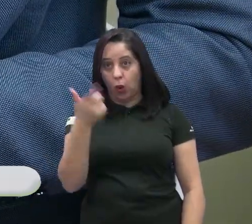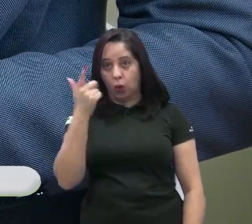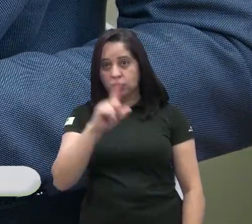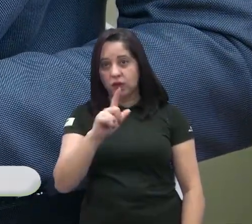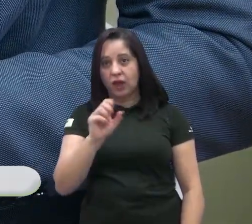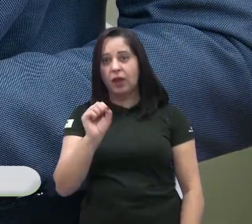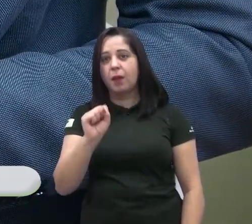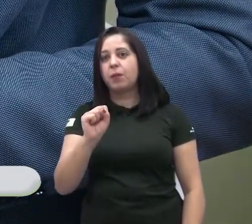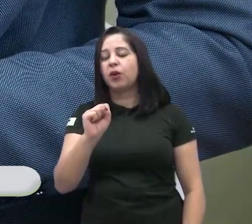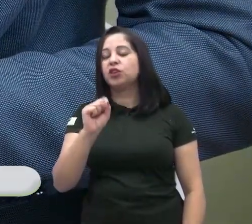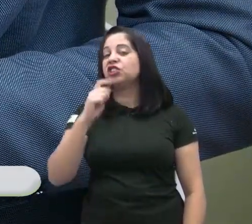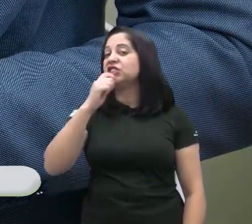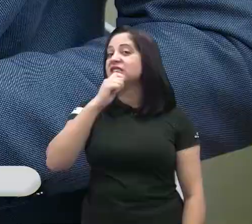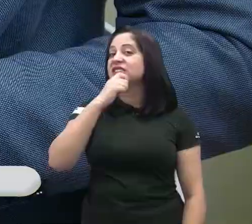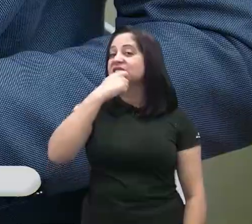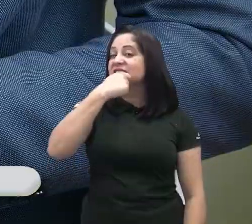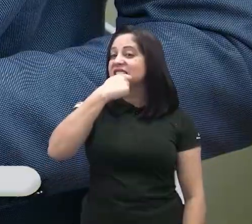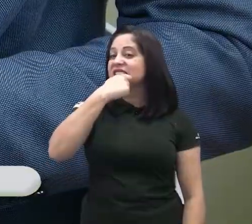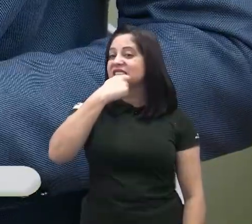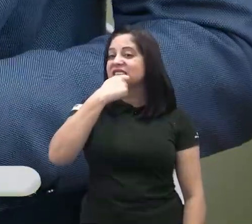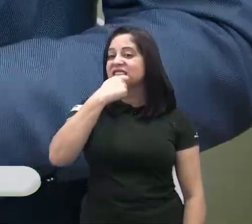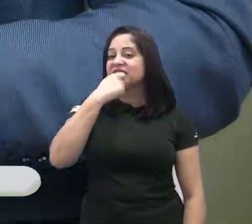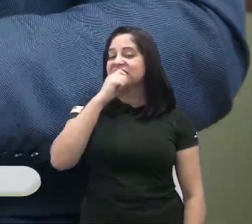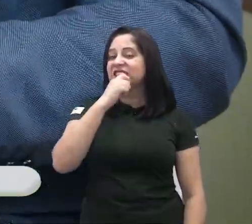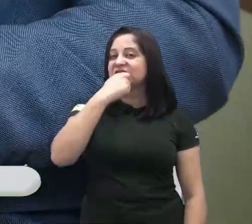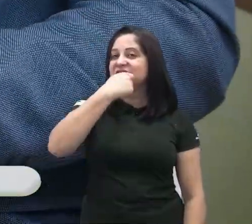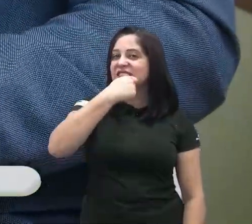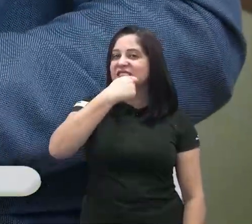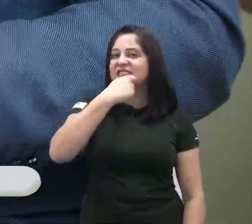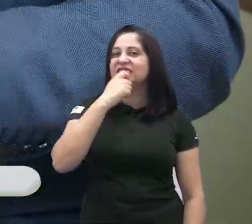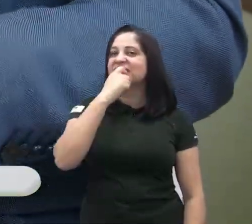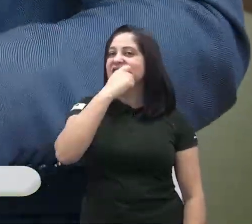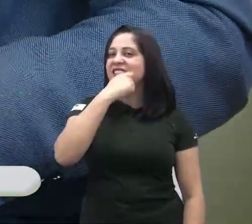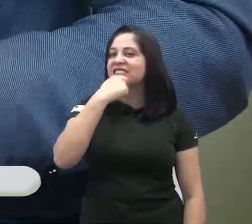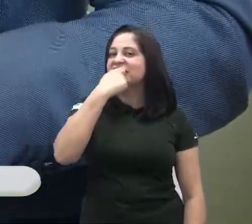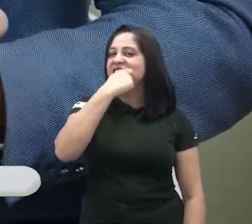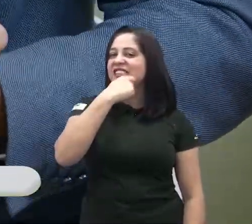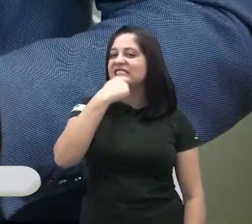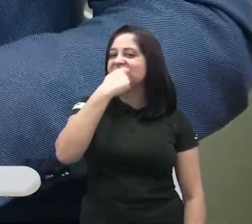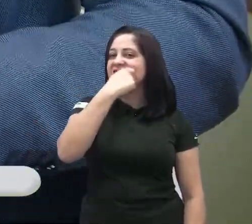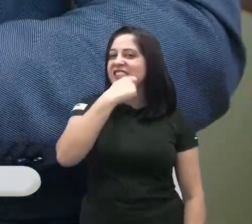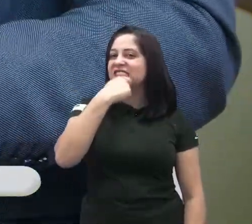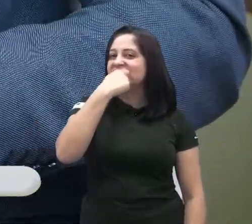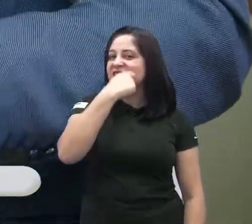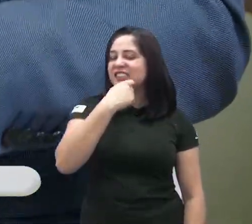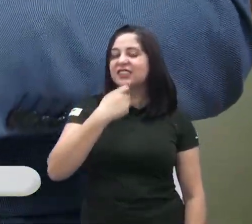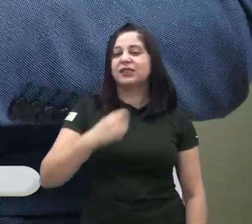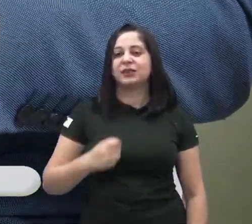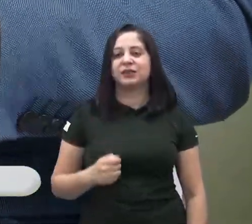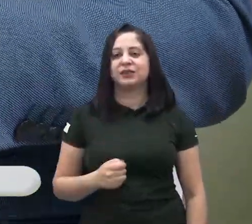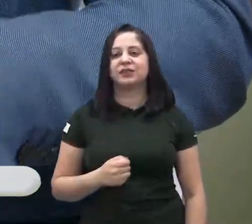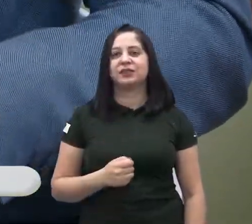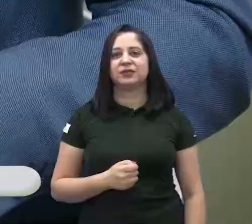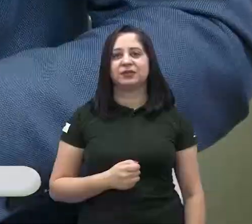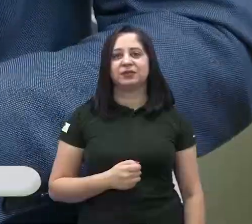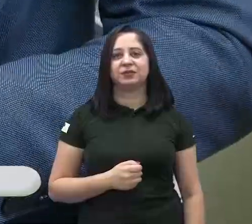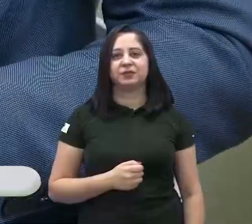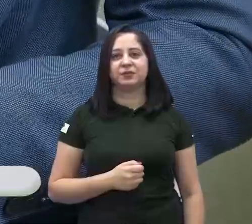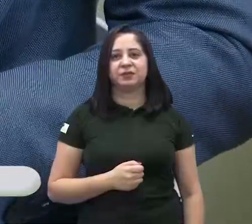escova inclinada um pouquinho em relação à gengiva, 45 graus, mas isso só para aqueles que são